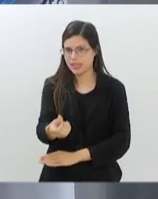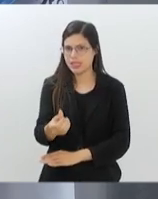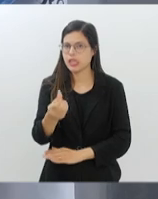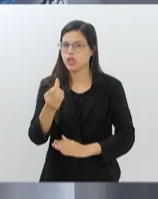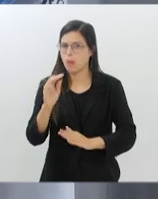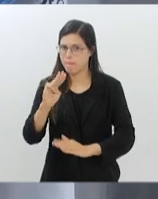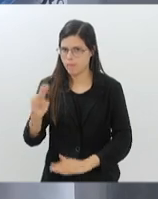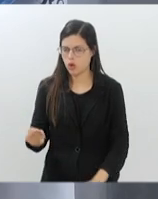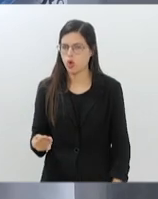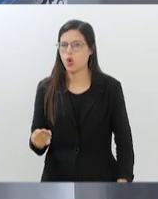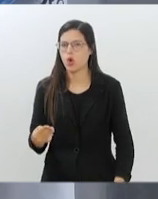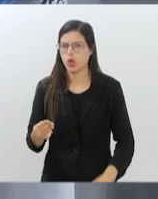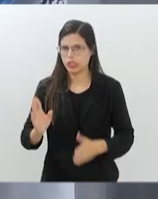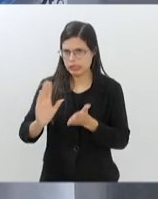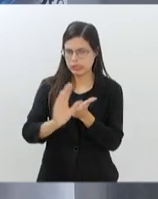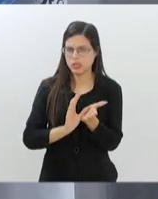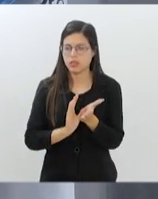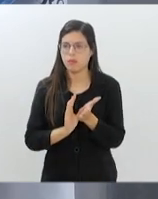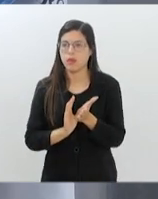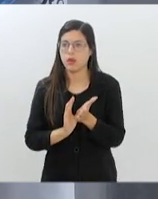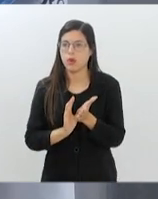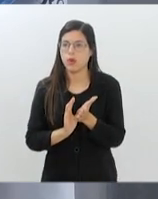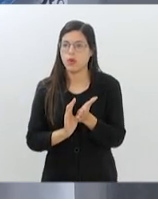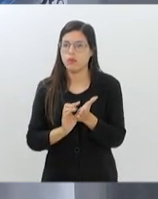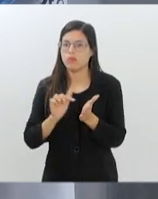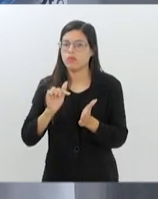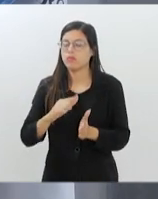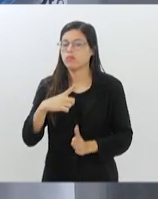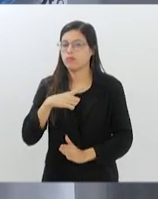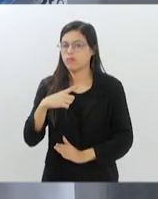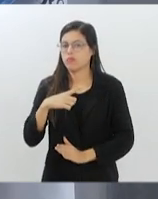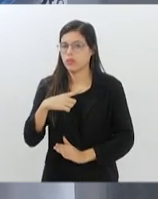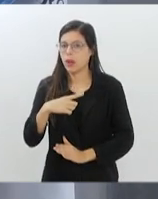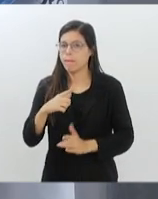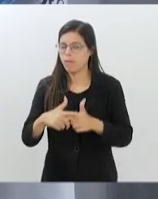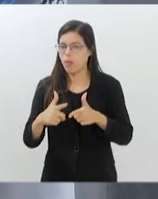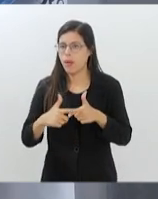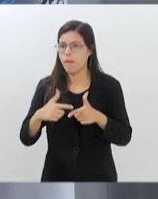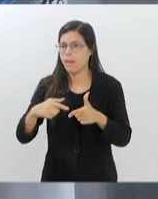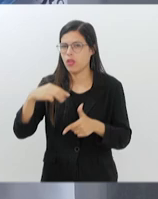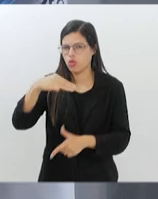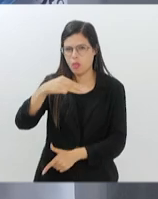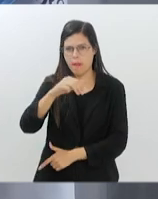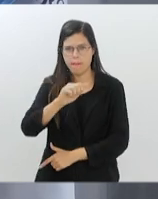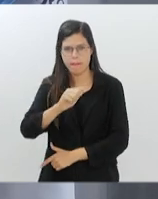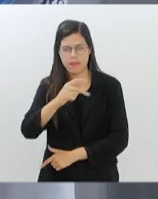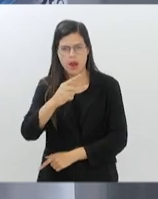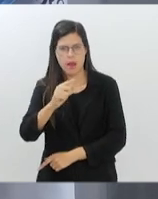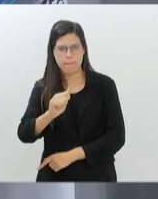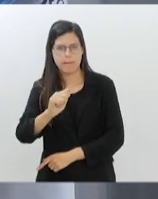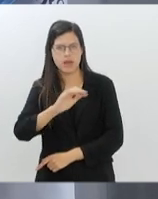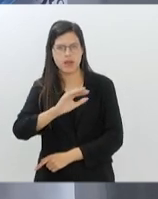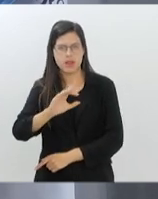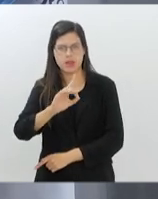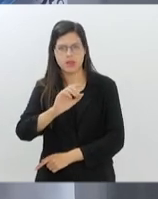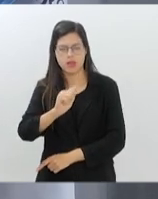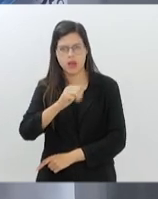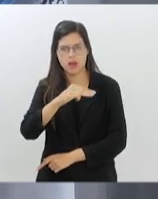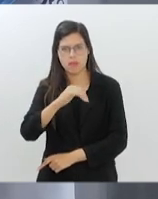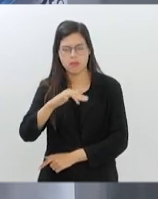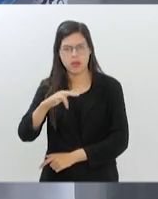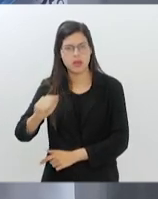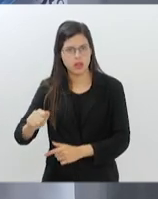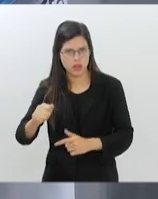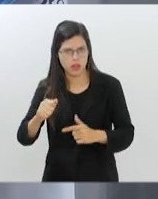tá implicada nos escândalos da operação mapa da mina né a nova também tá com vocês nova também nova